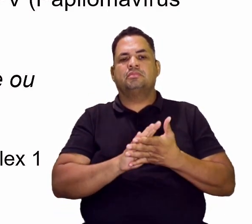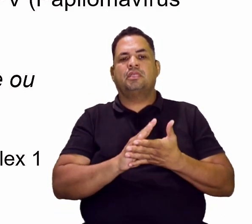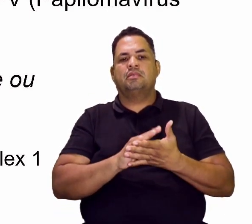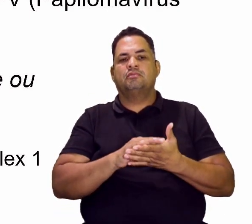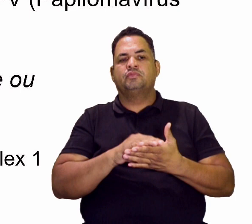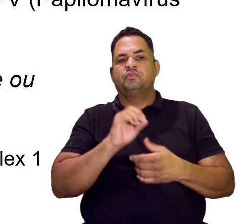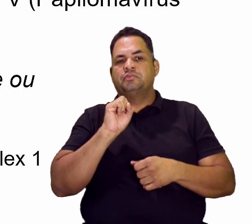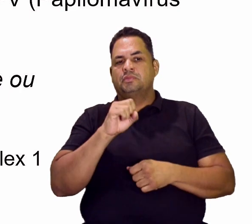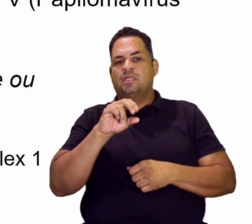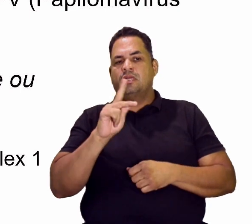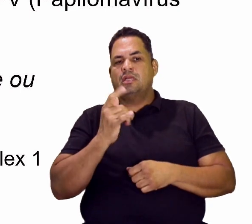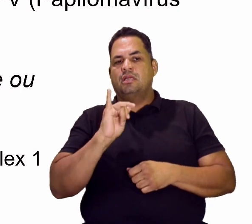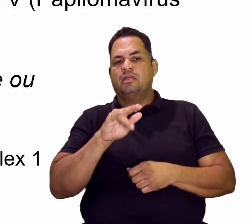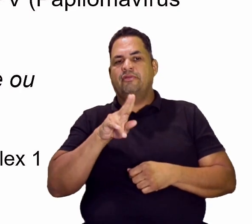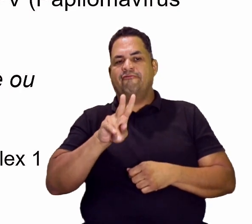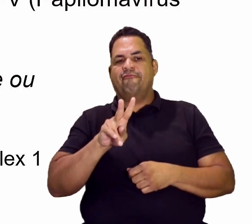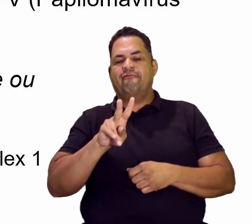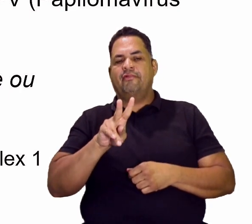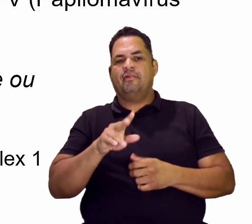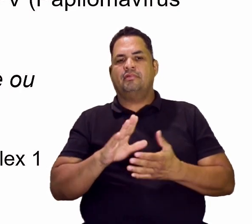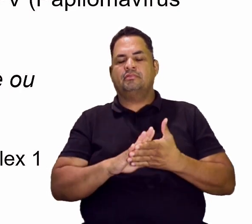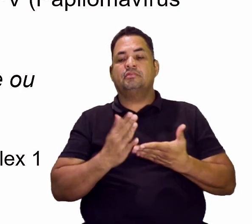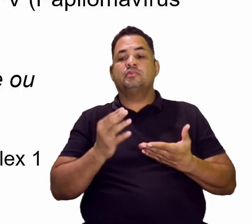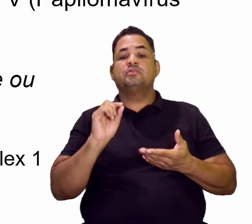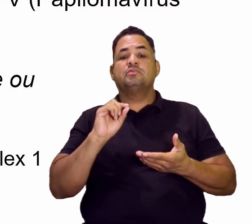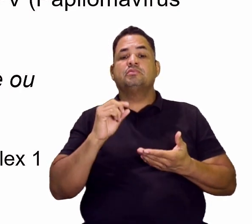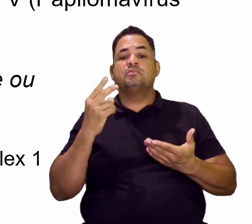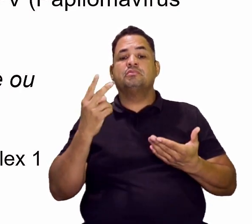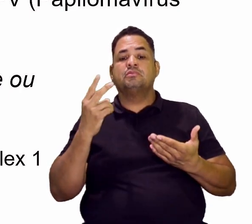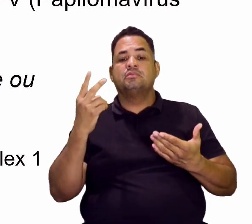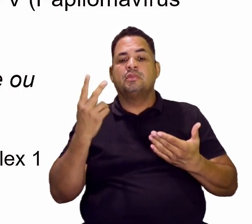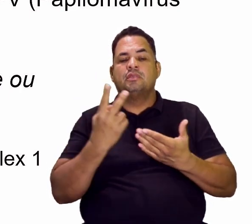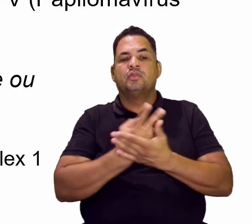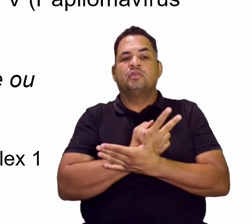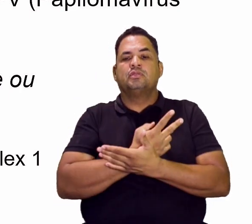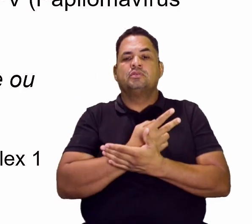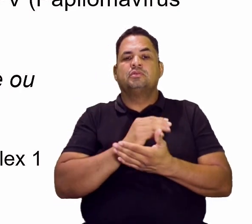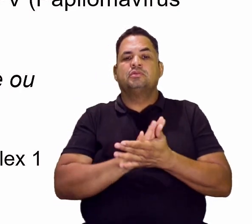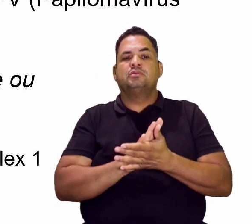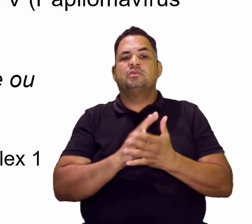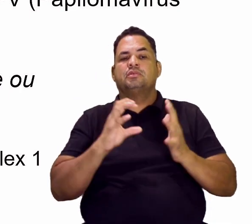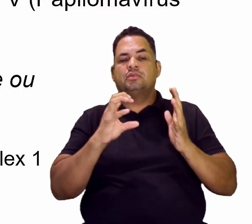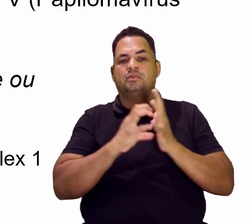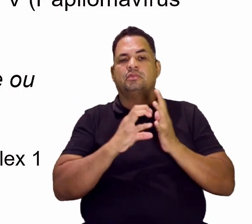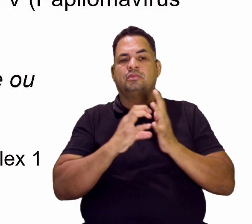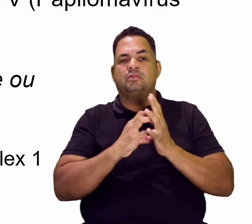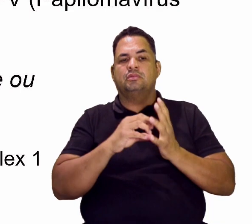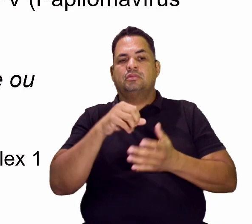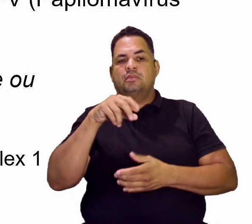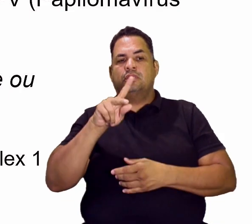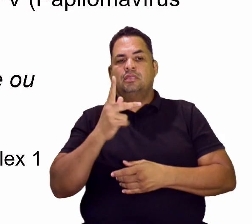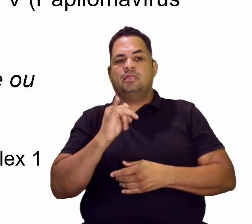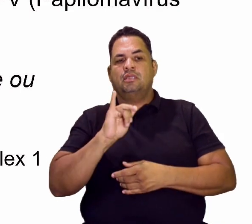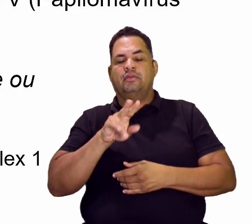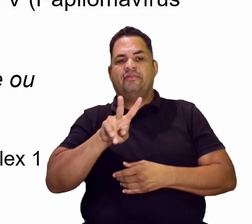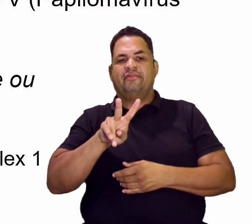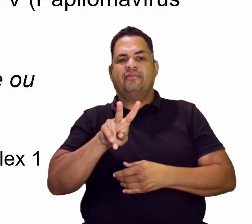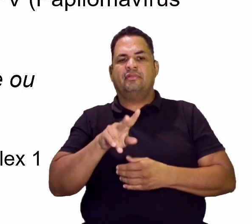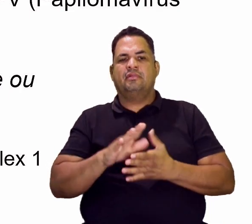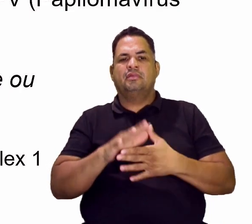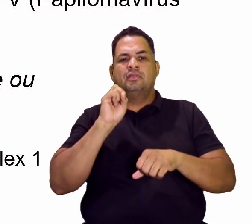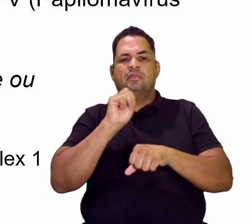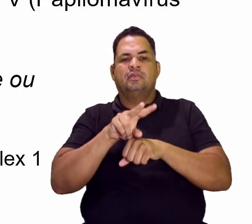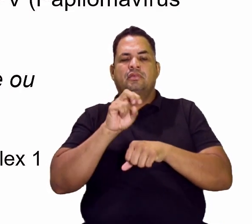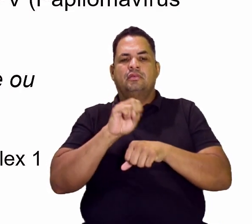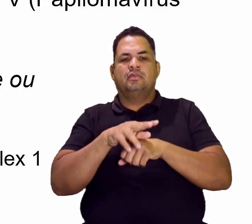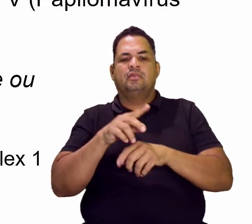HIV. Então, o causador da síndrome da imunodeficiência é o HIV. E esse vírus é